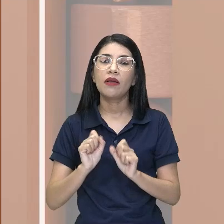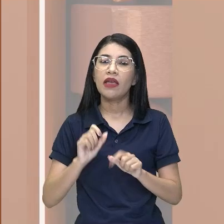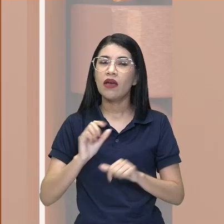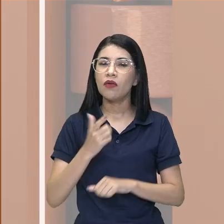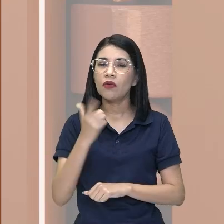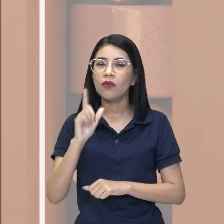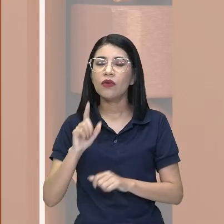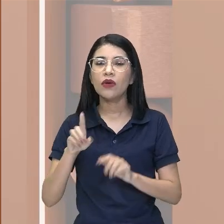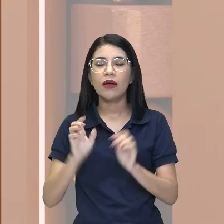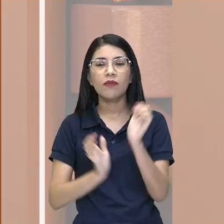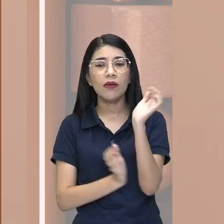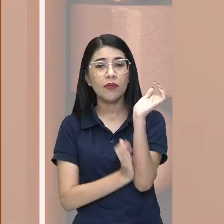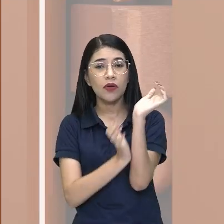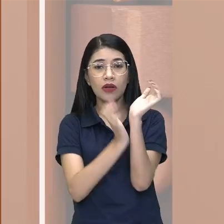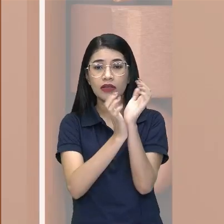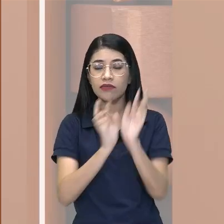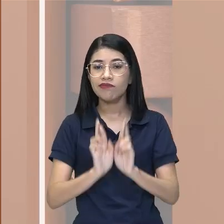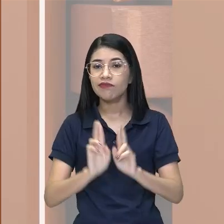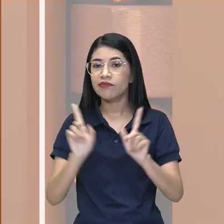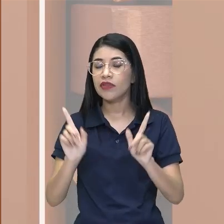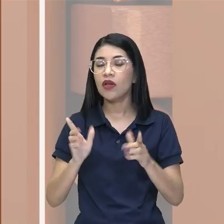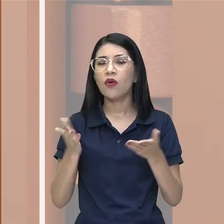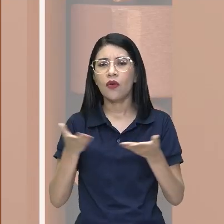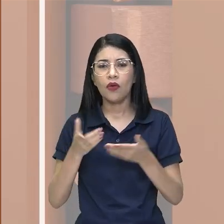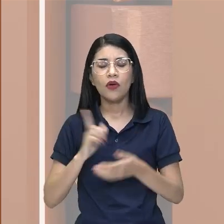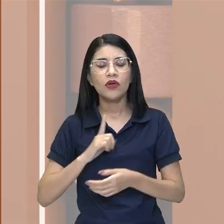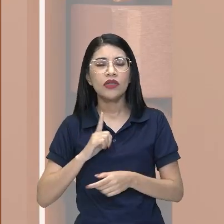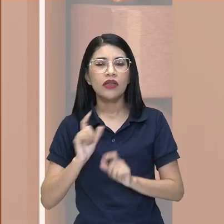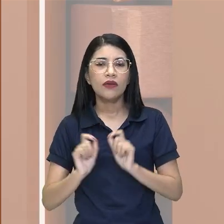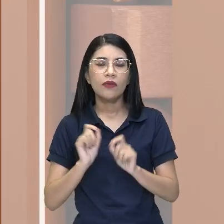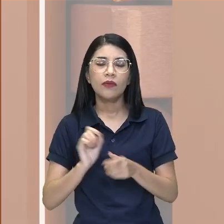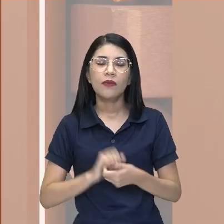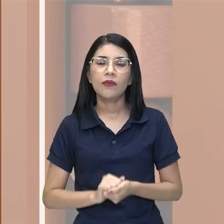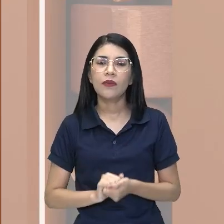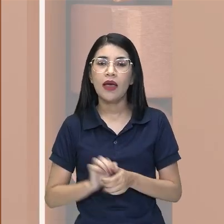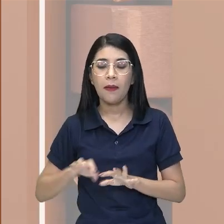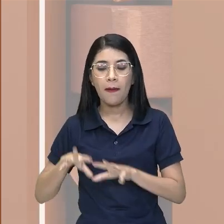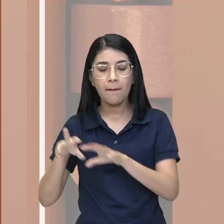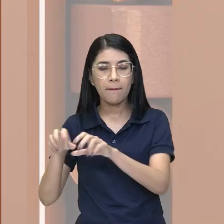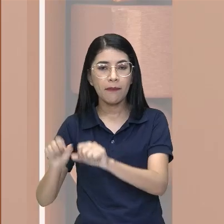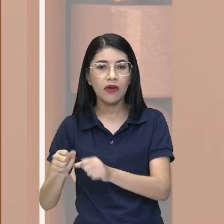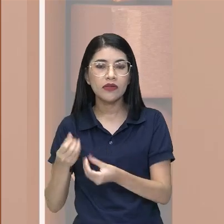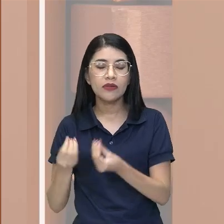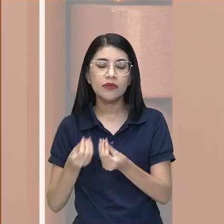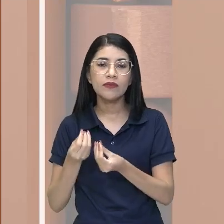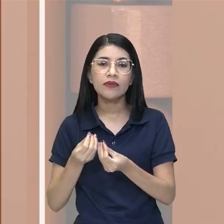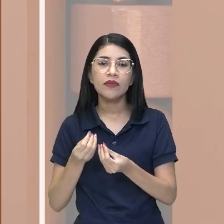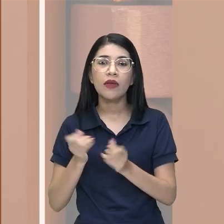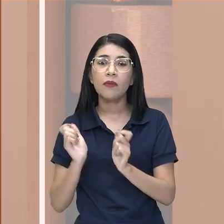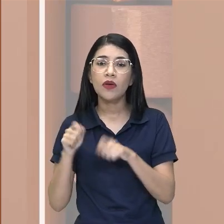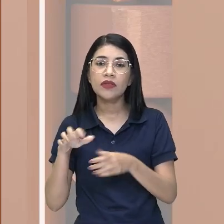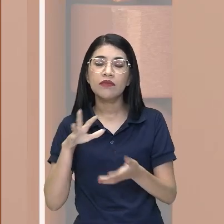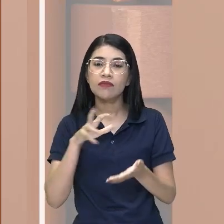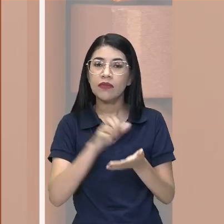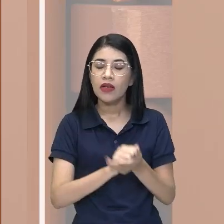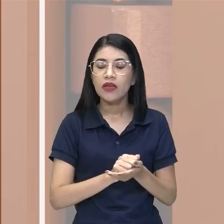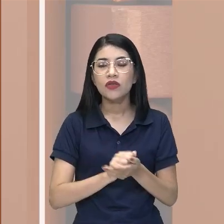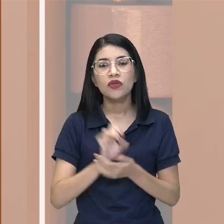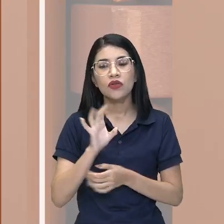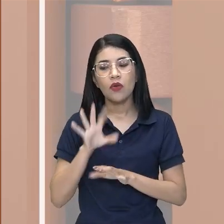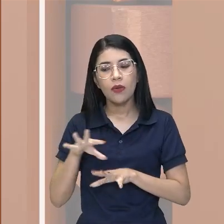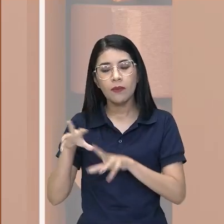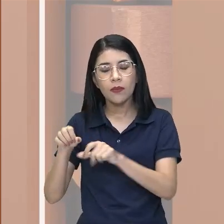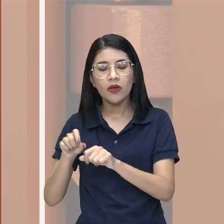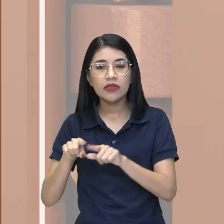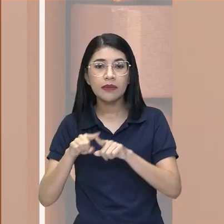de burocracia. Hoje a gente sabe que existe a posse da terra, o registro da terra pela posse, mas